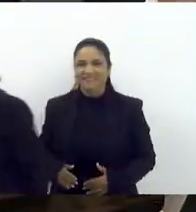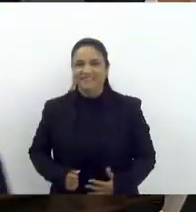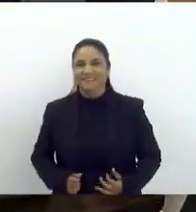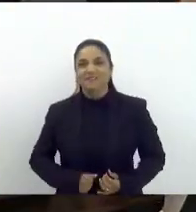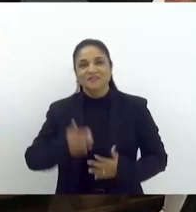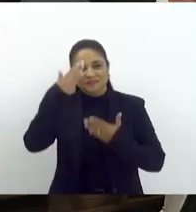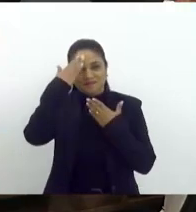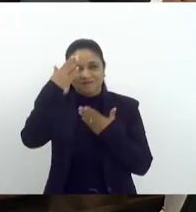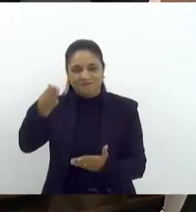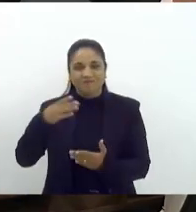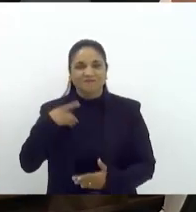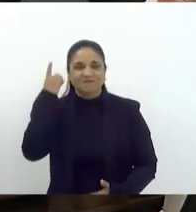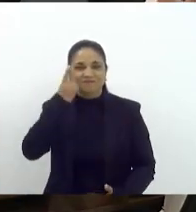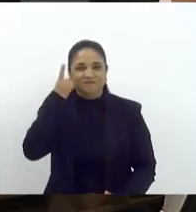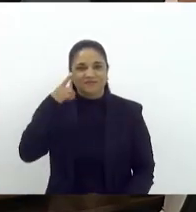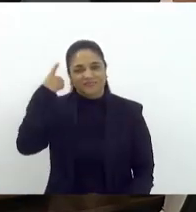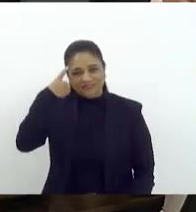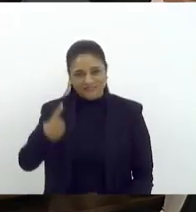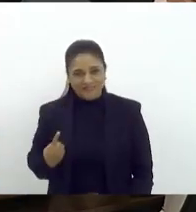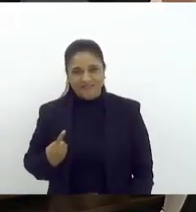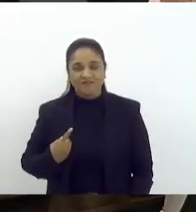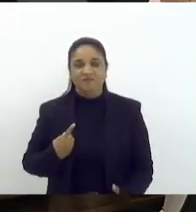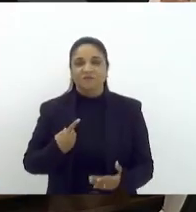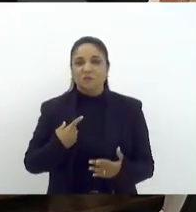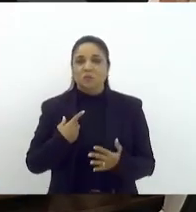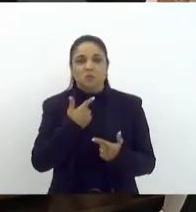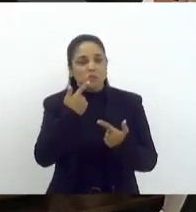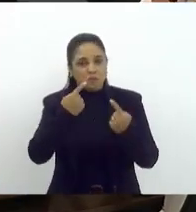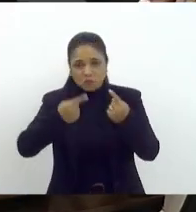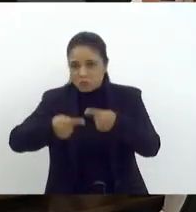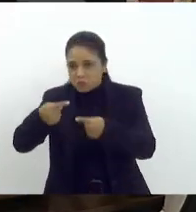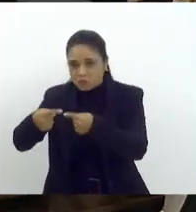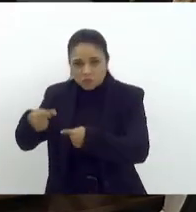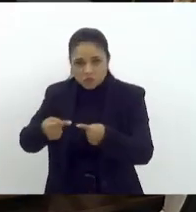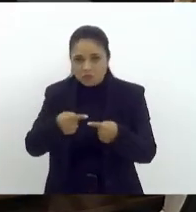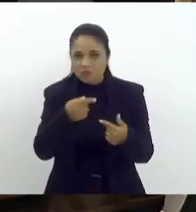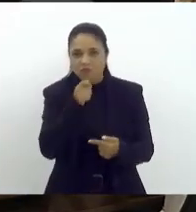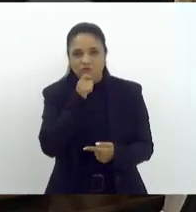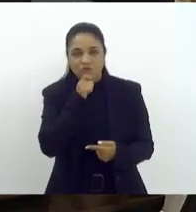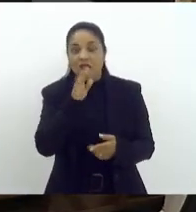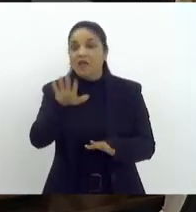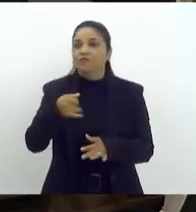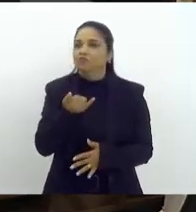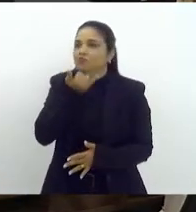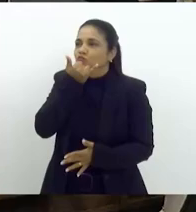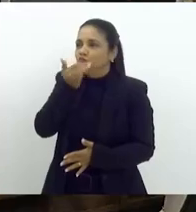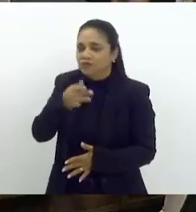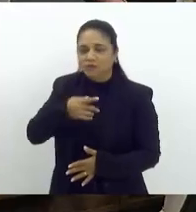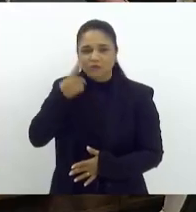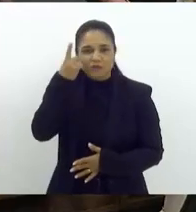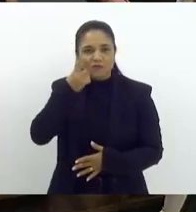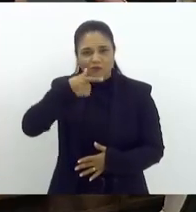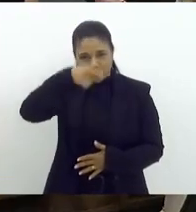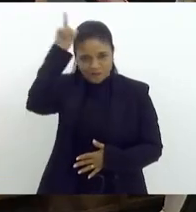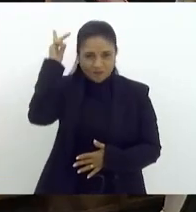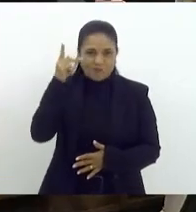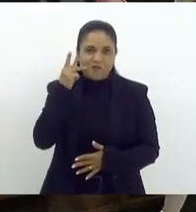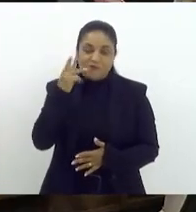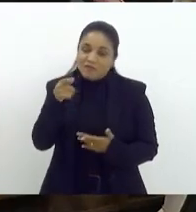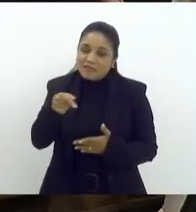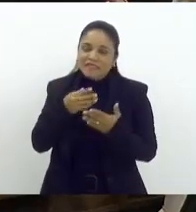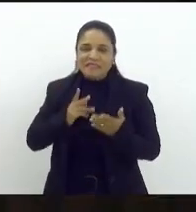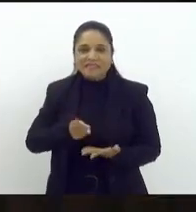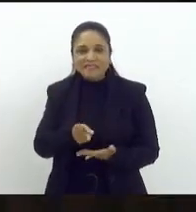Obrigado deputada Dani não havendo mais Quem Queira discutir ah Deputado Luiz Paulo me perdoa é que o senhor sempre muito